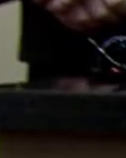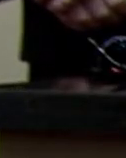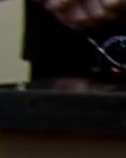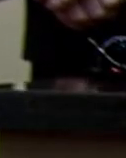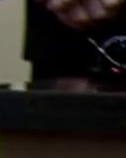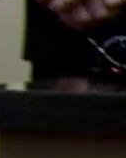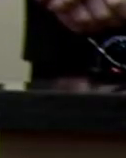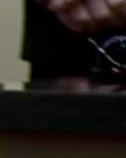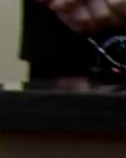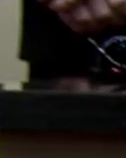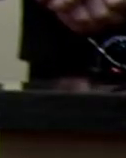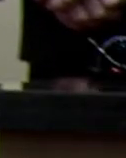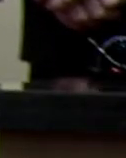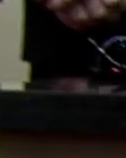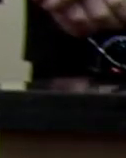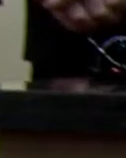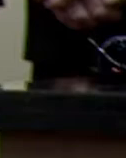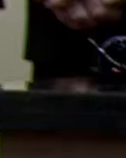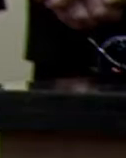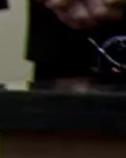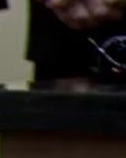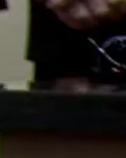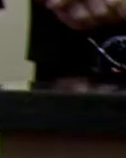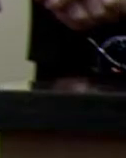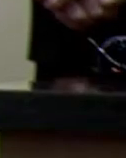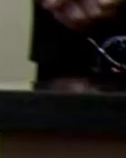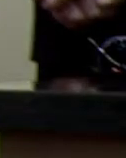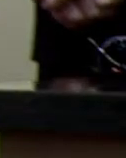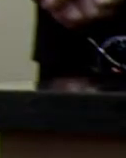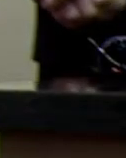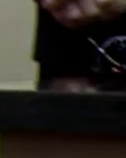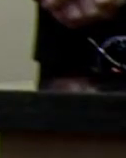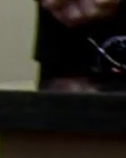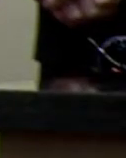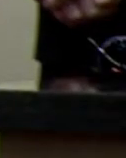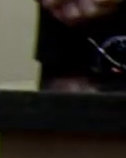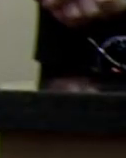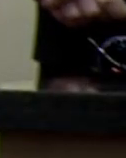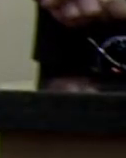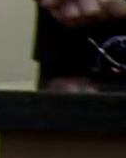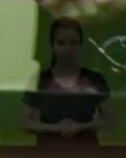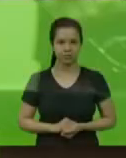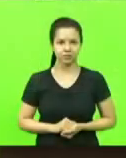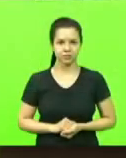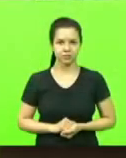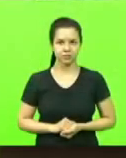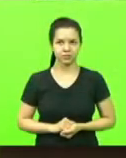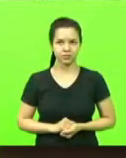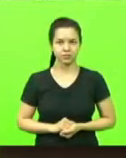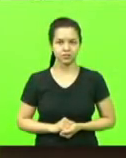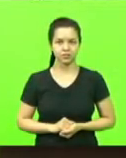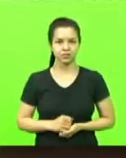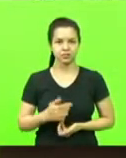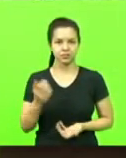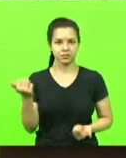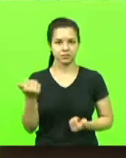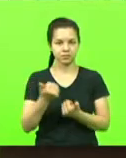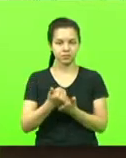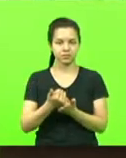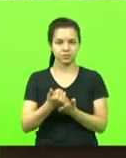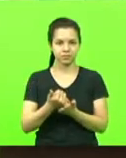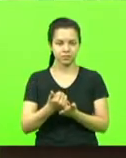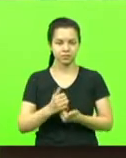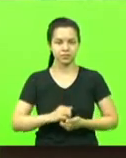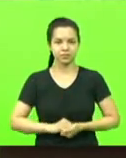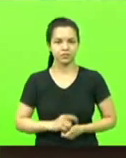2021, sob a presidência do deputado Kennedy Nunes e a secretaria do deputado Silvio Drevec, como ad hoc.